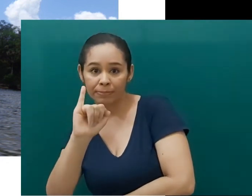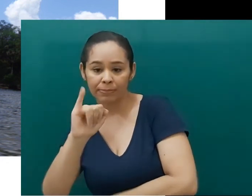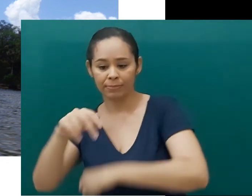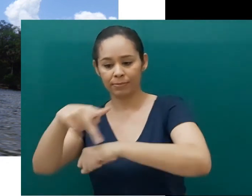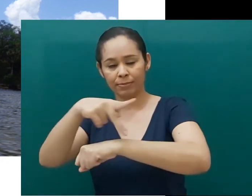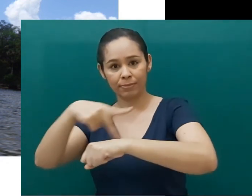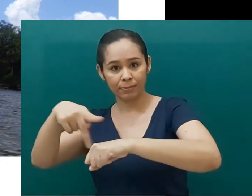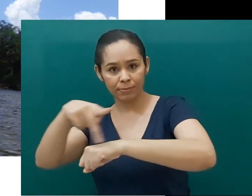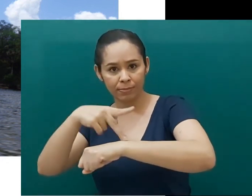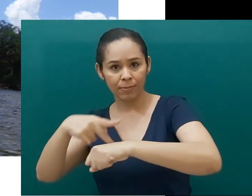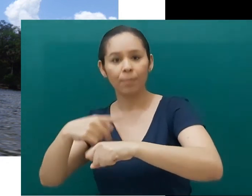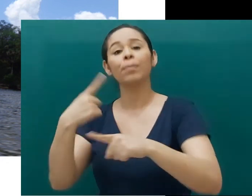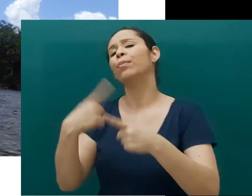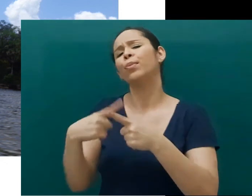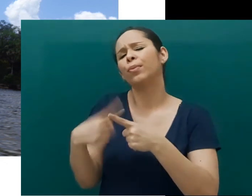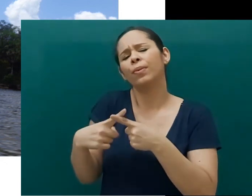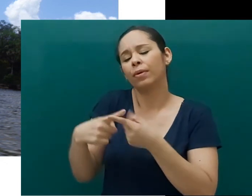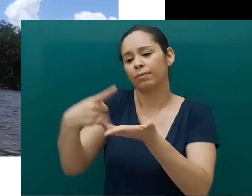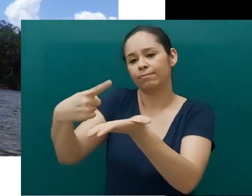construída em acordo,